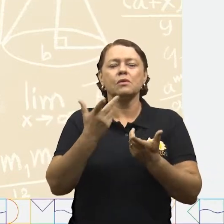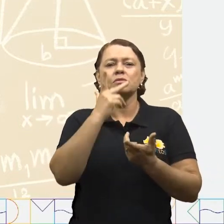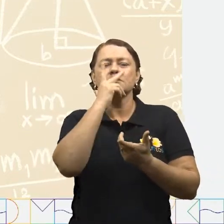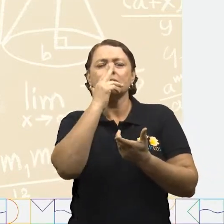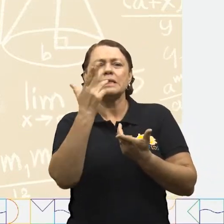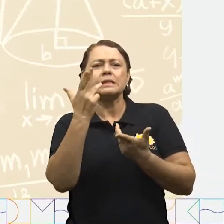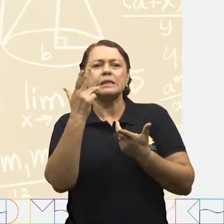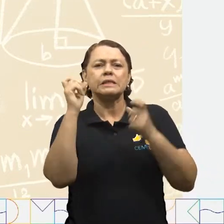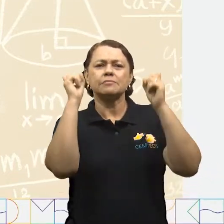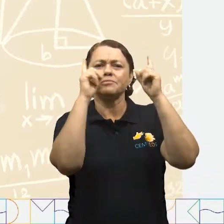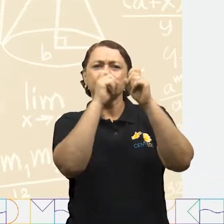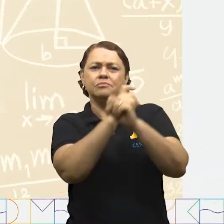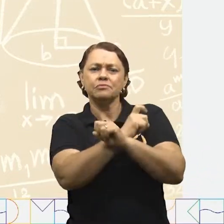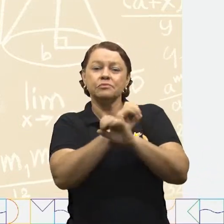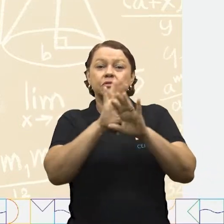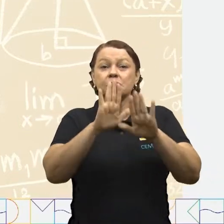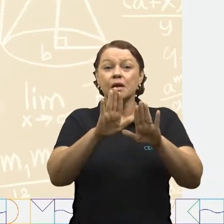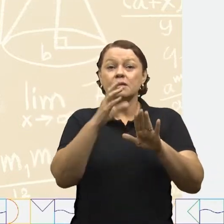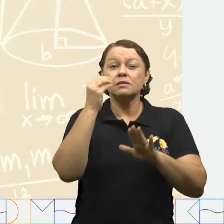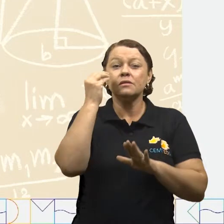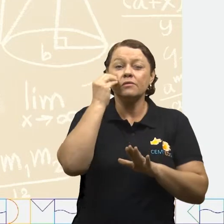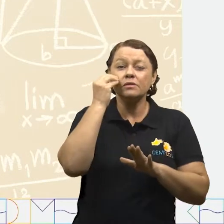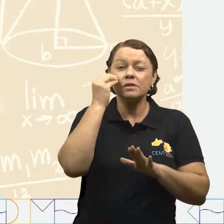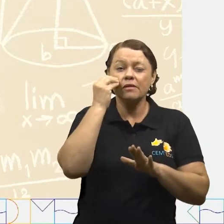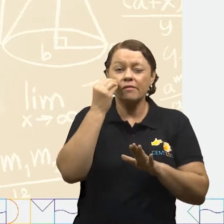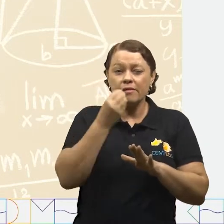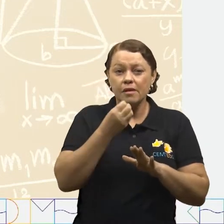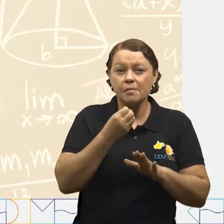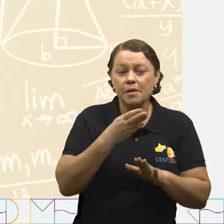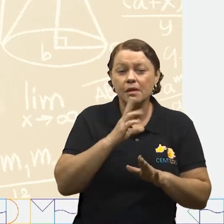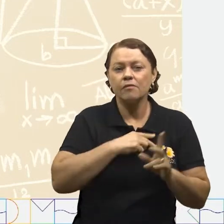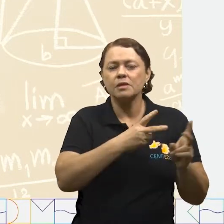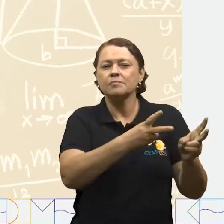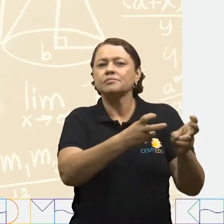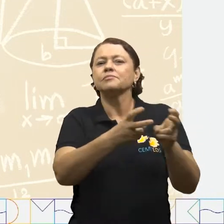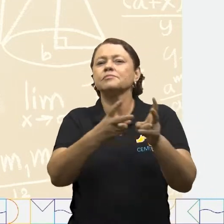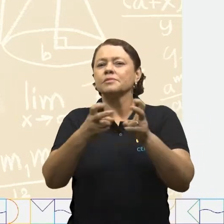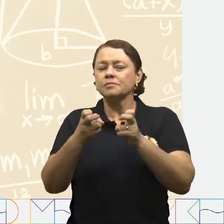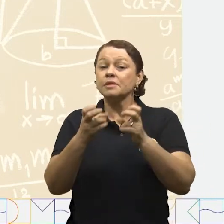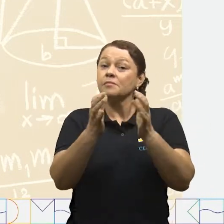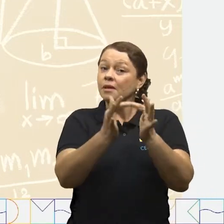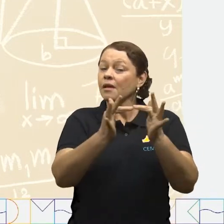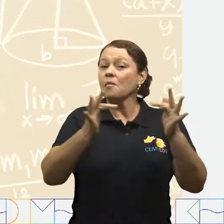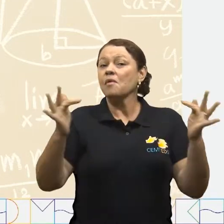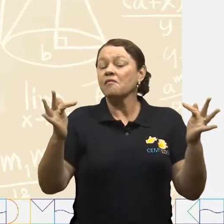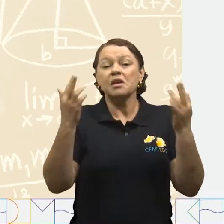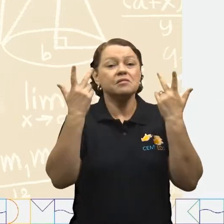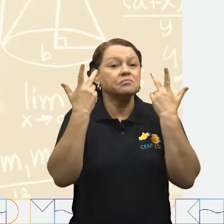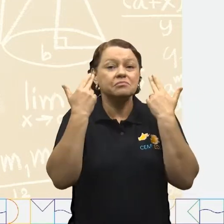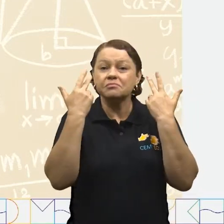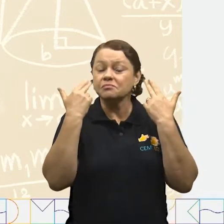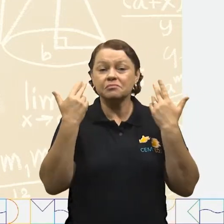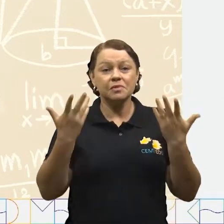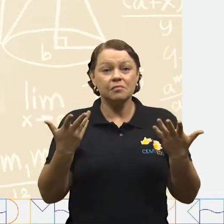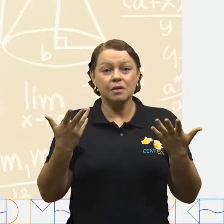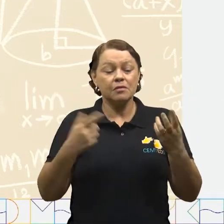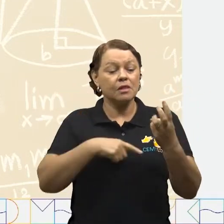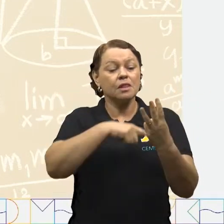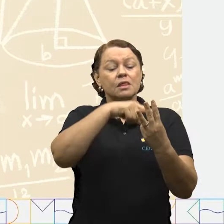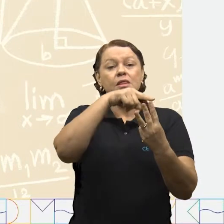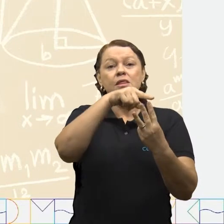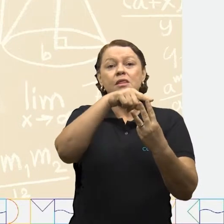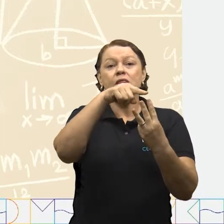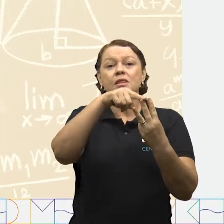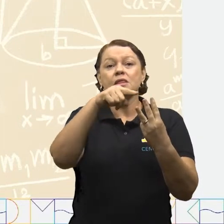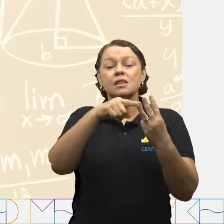complicada mas se você verificar bem mas perceber que é uma frase e comum são três vezes